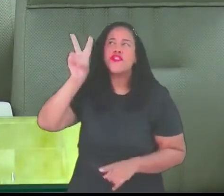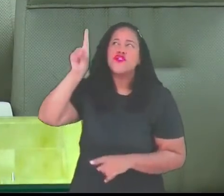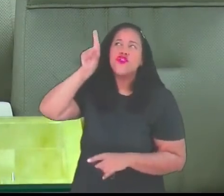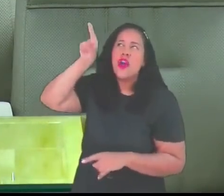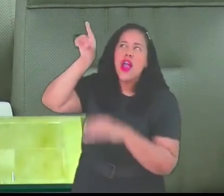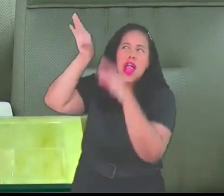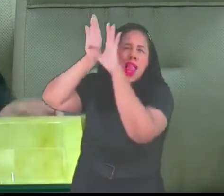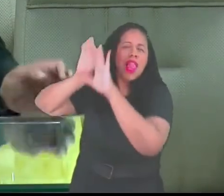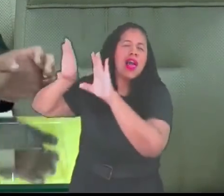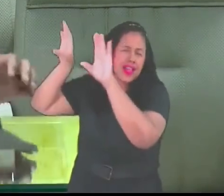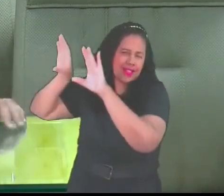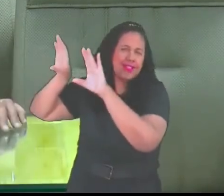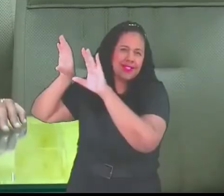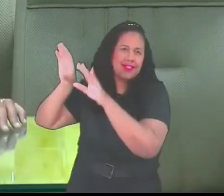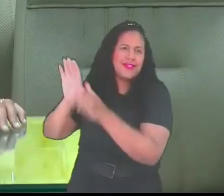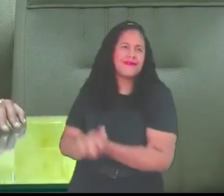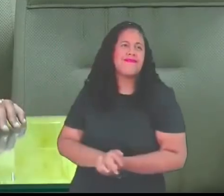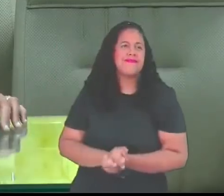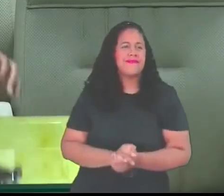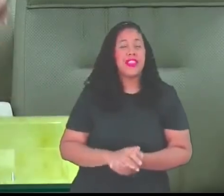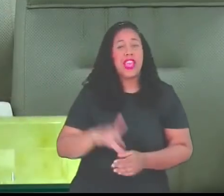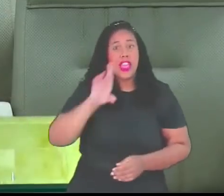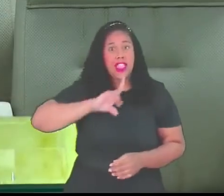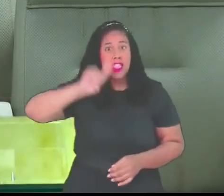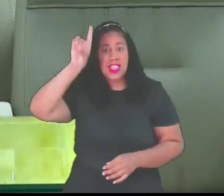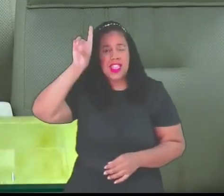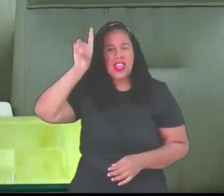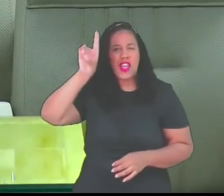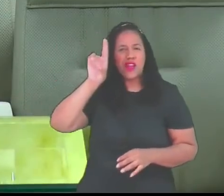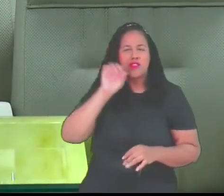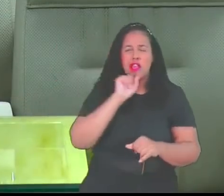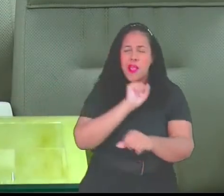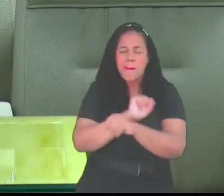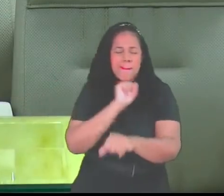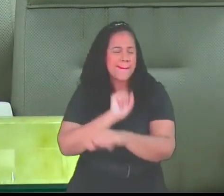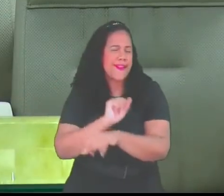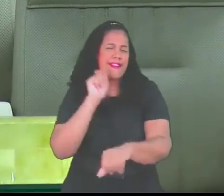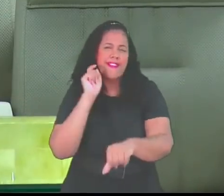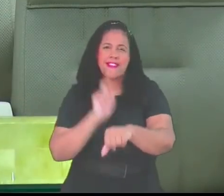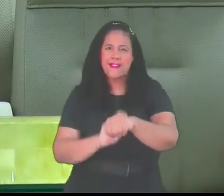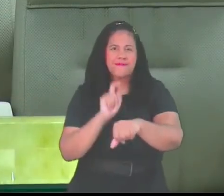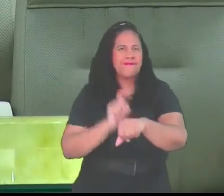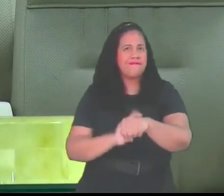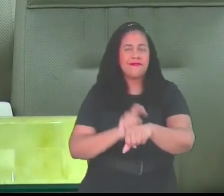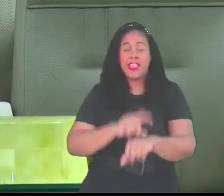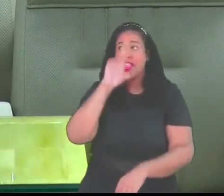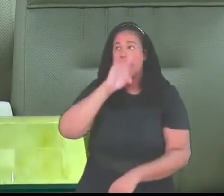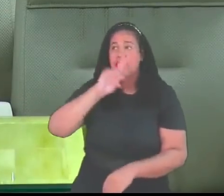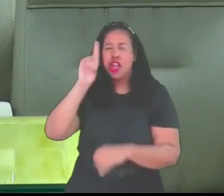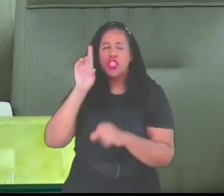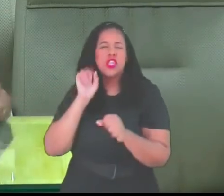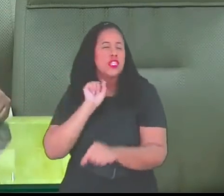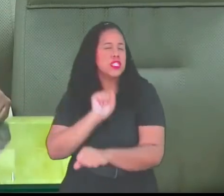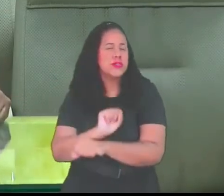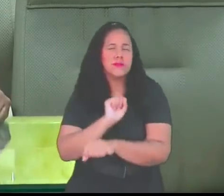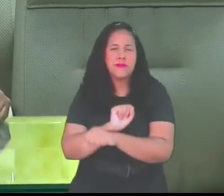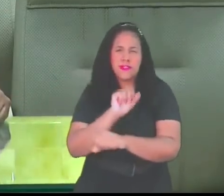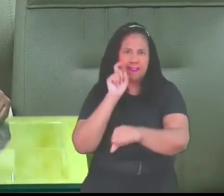Aleluia! Deus está esperando a hora. Deus está aguardando a